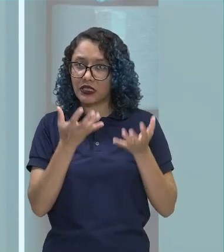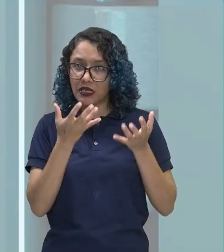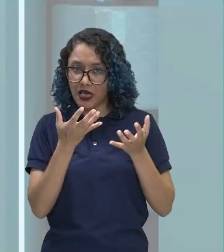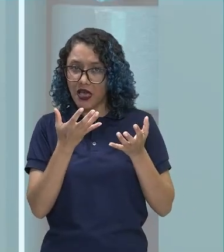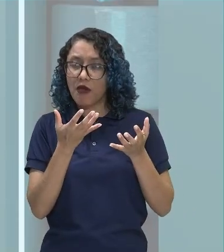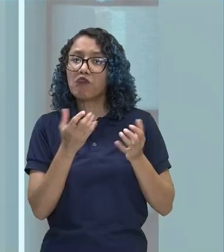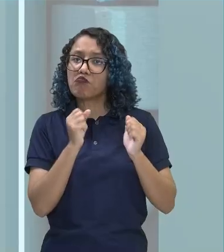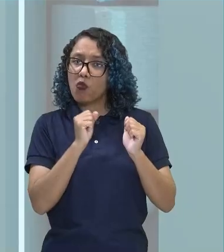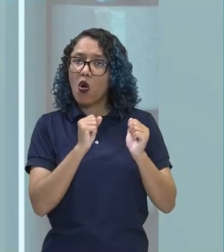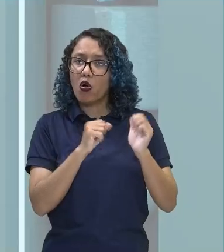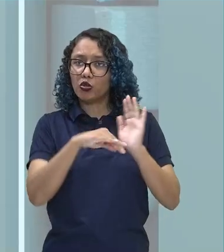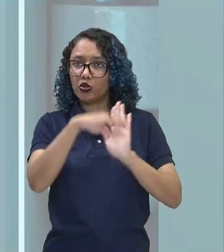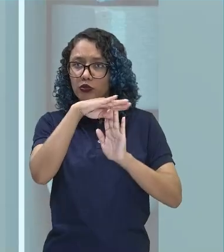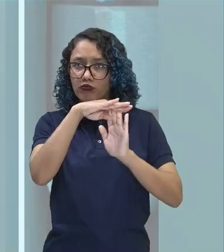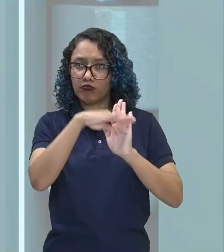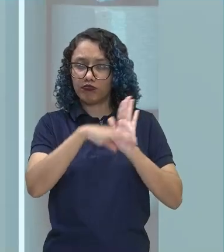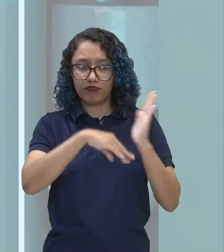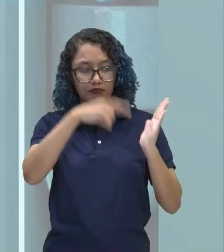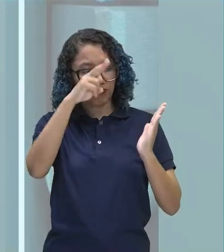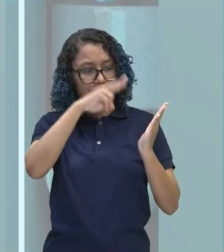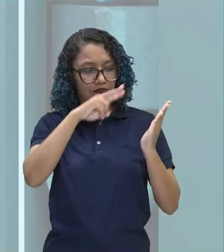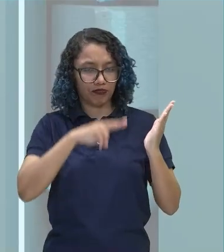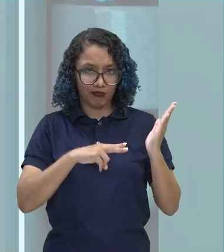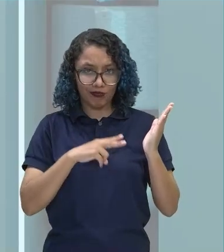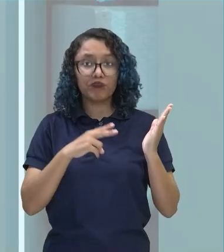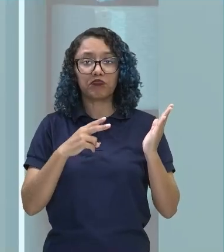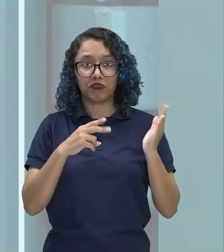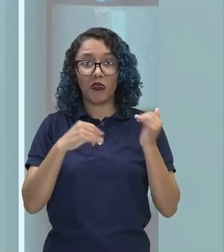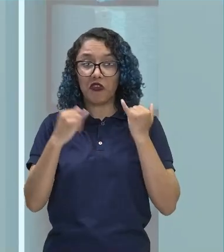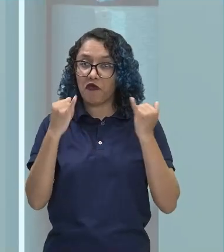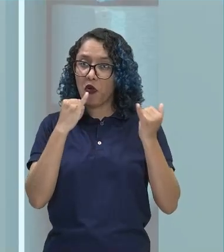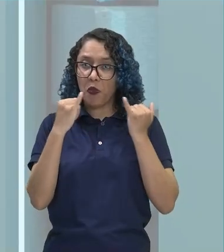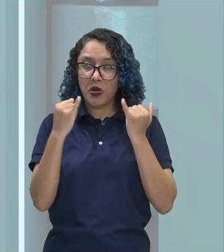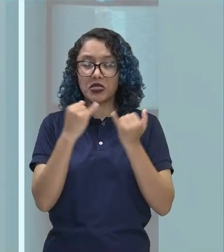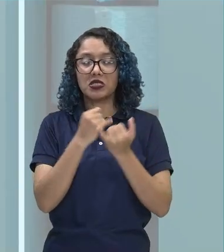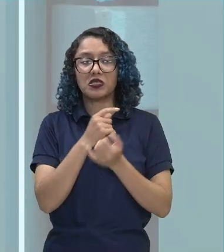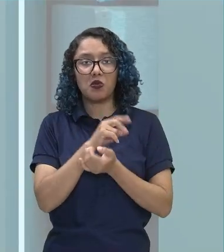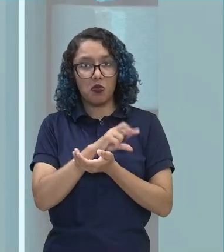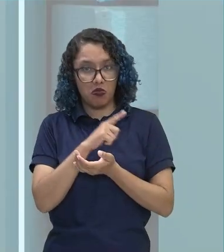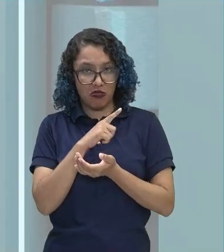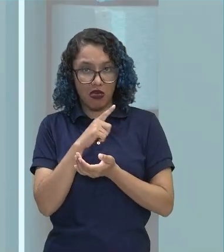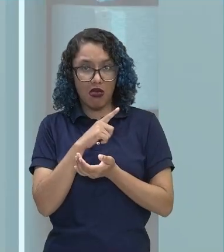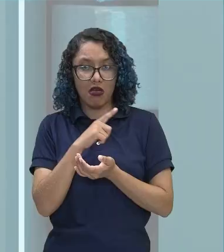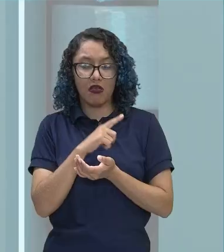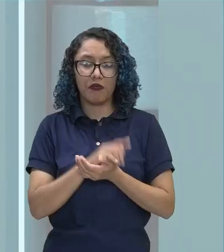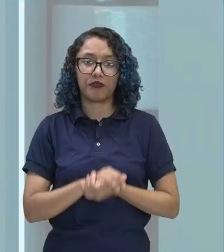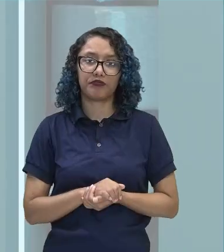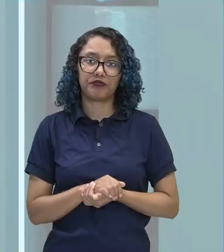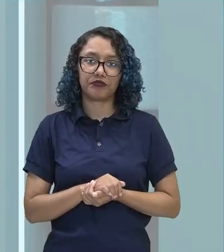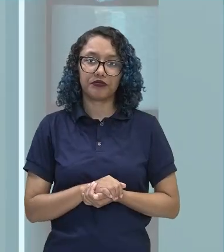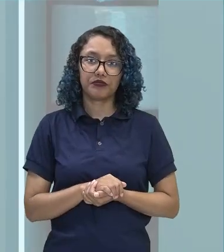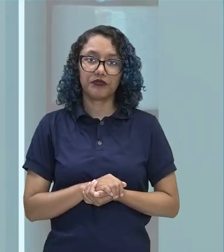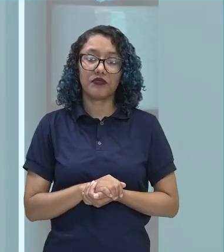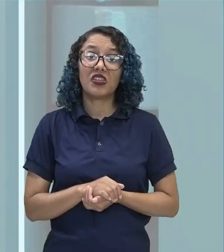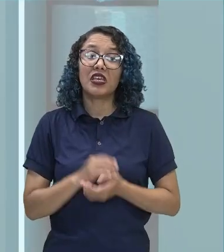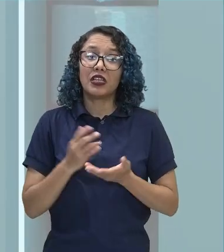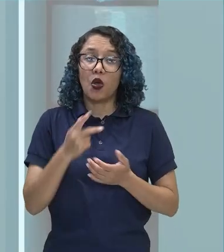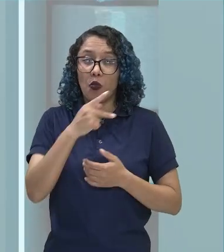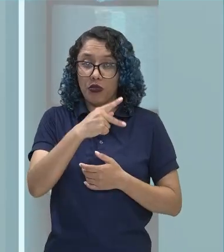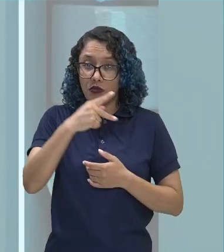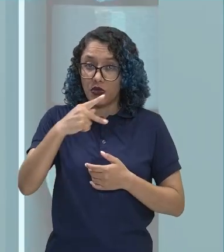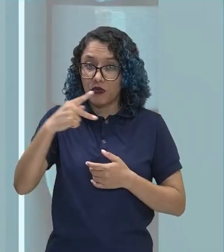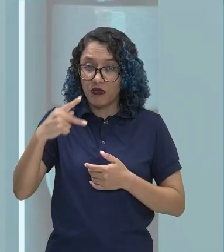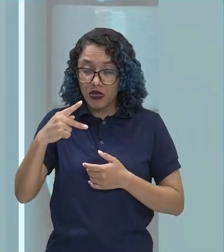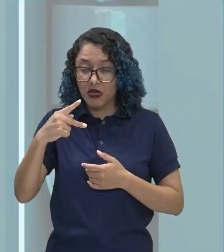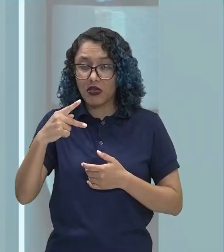você vai ter muitas informações sobre a escola. O projeto político-pedagógico